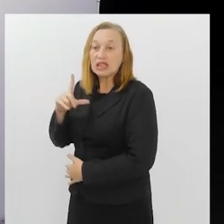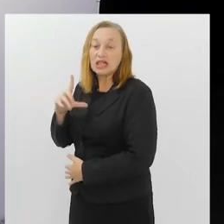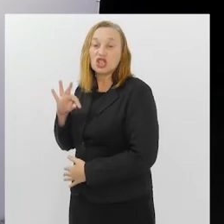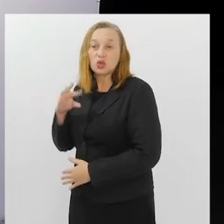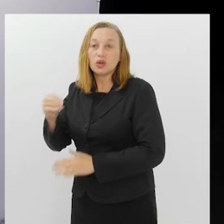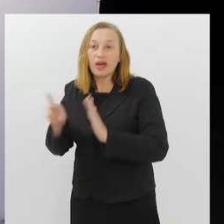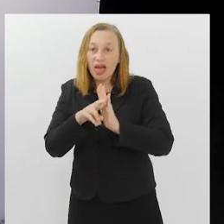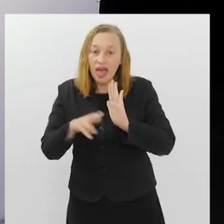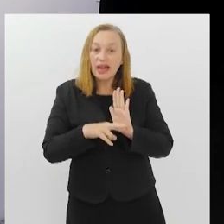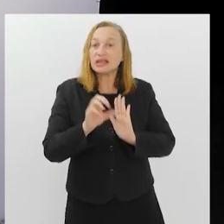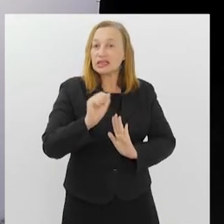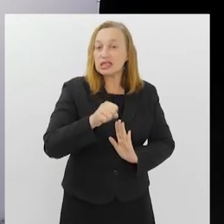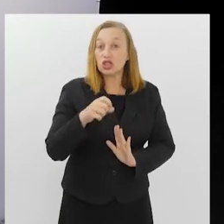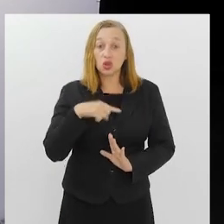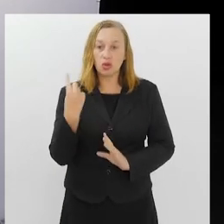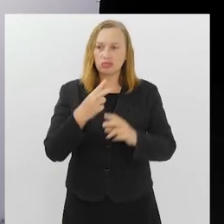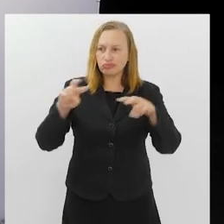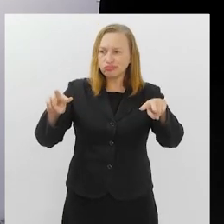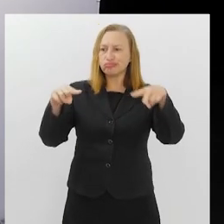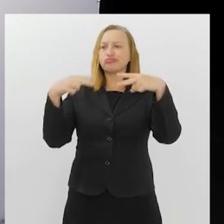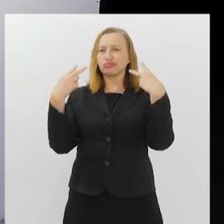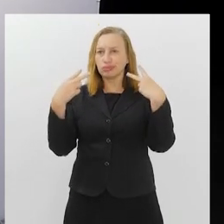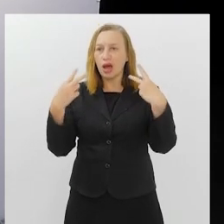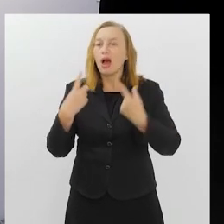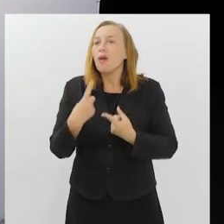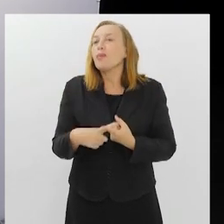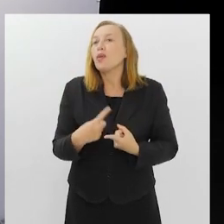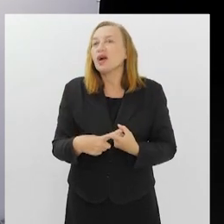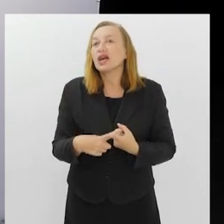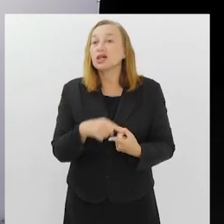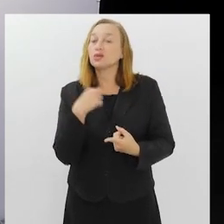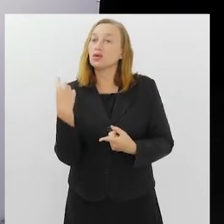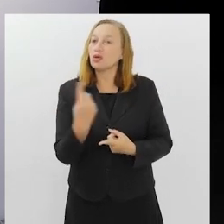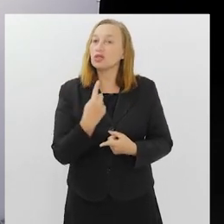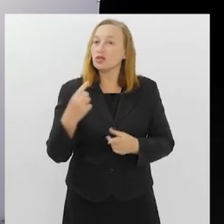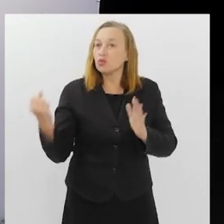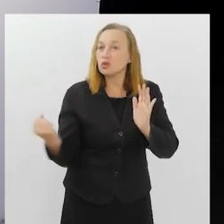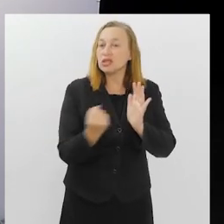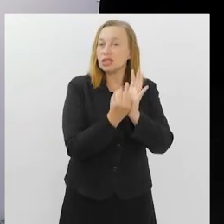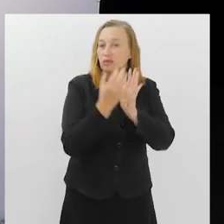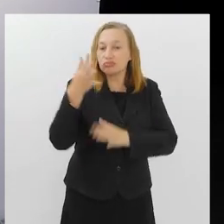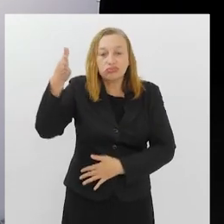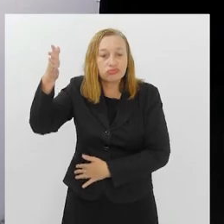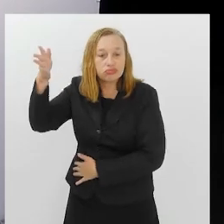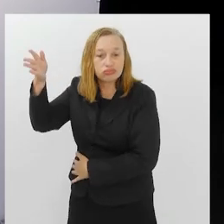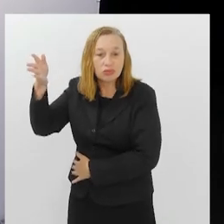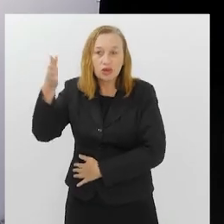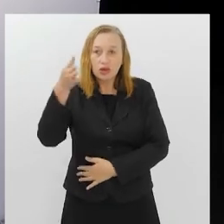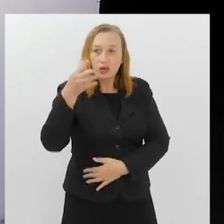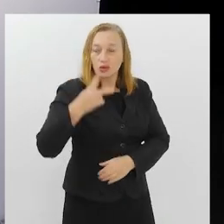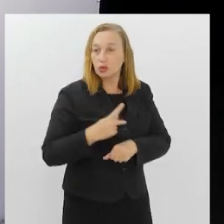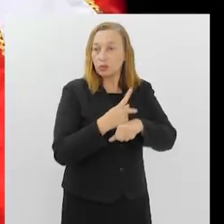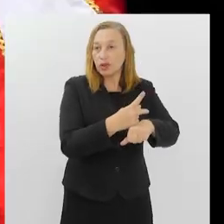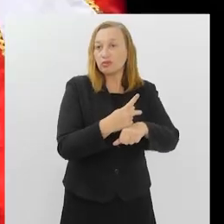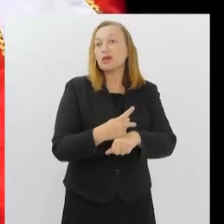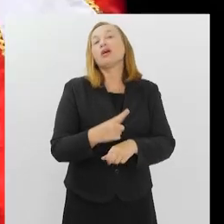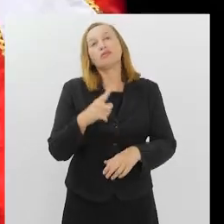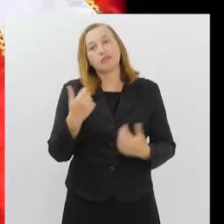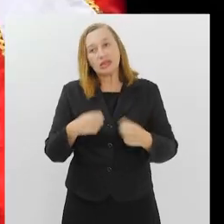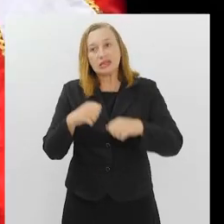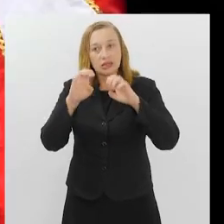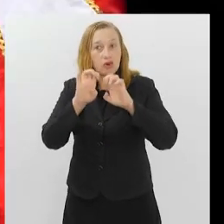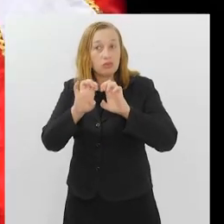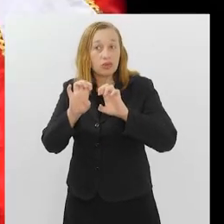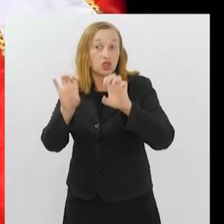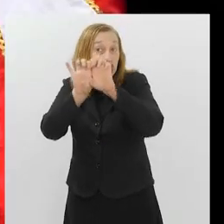não é isso? Sim. Nós somos muito observadas porque a gente carrega o símbolo maior da agremiação. Então tem que ter toda